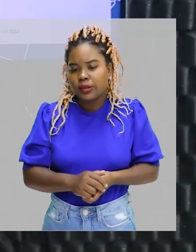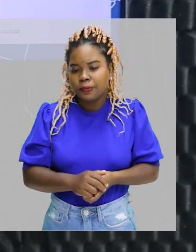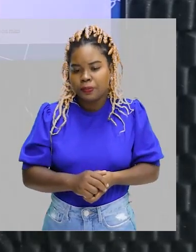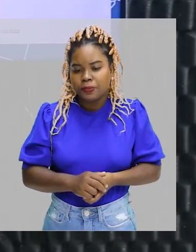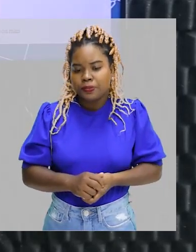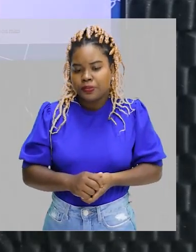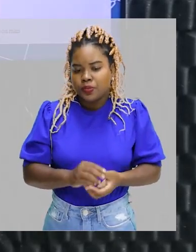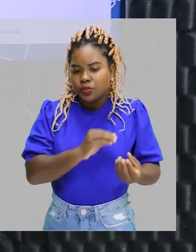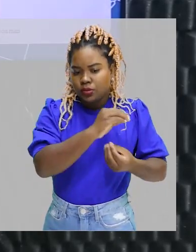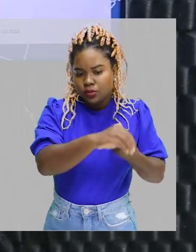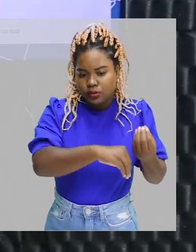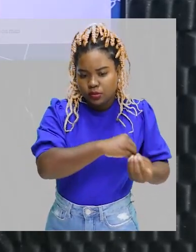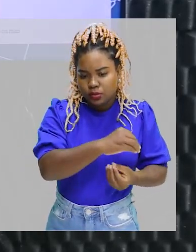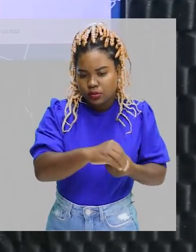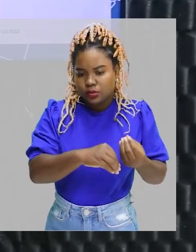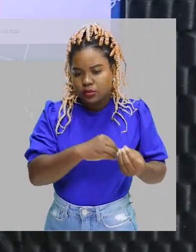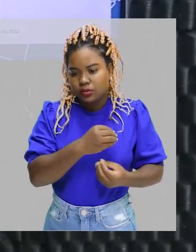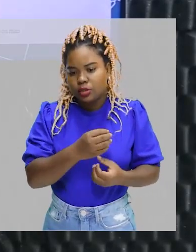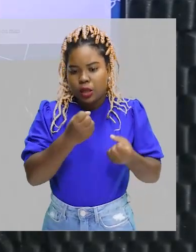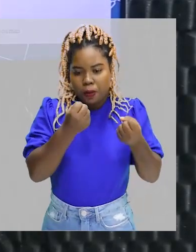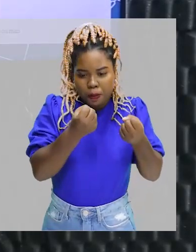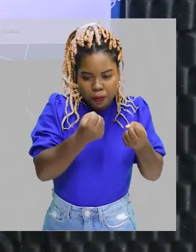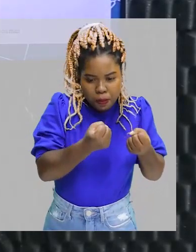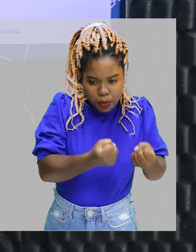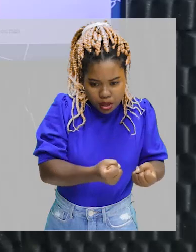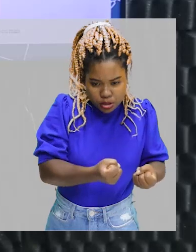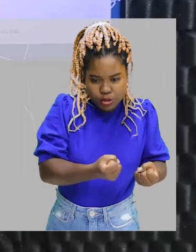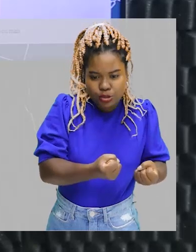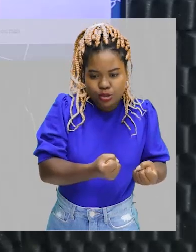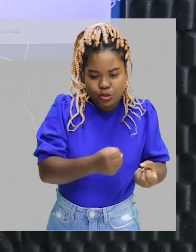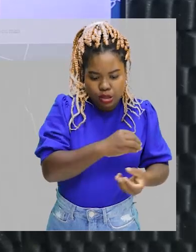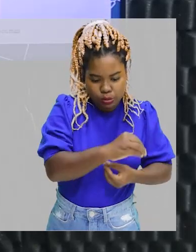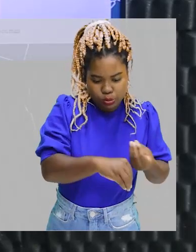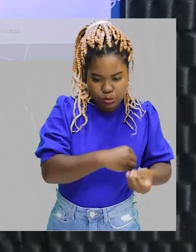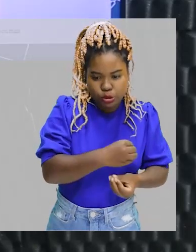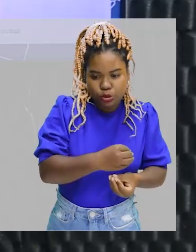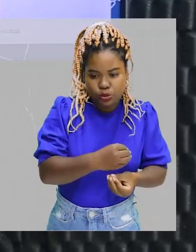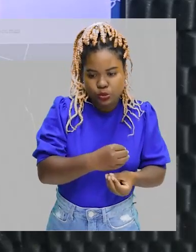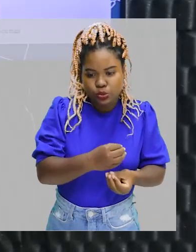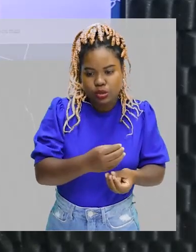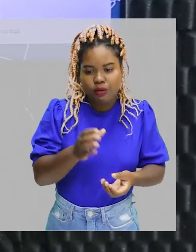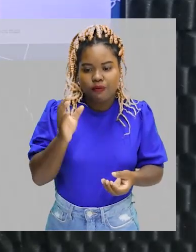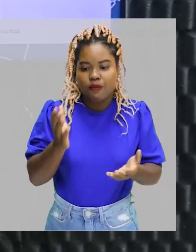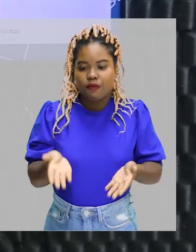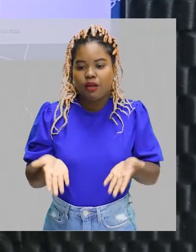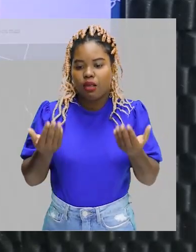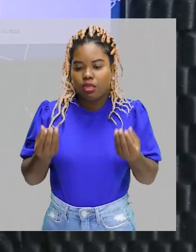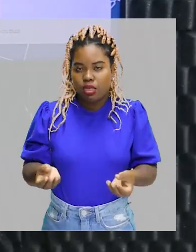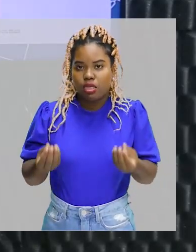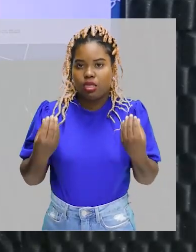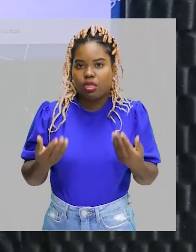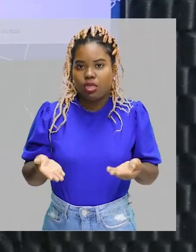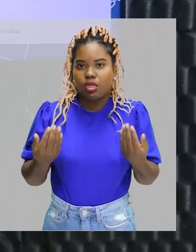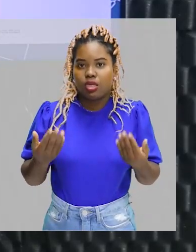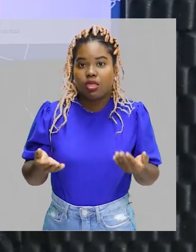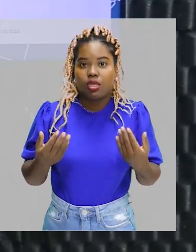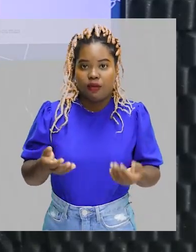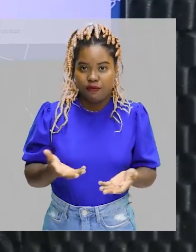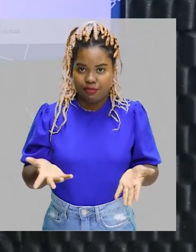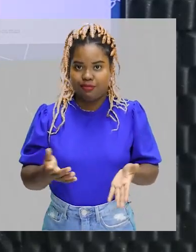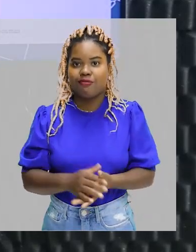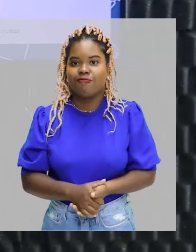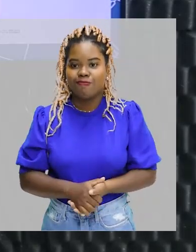certo, da concentração da solução. Então, aqui é importante frisar mais uma vez. A quantidade de